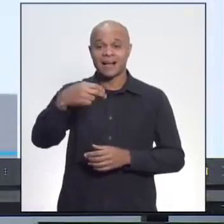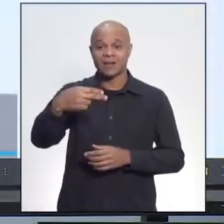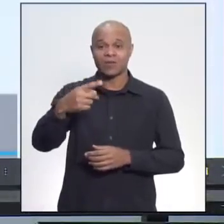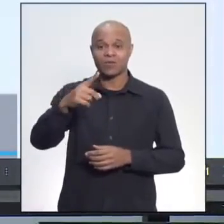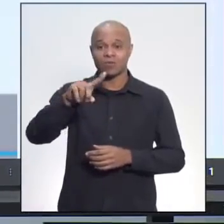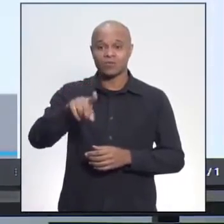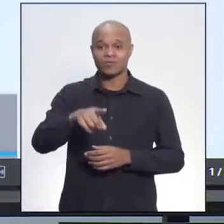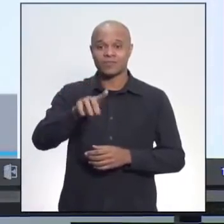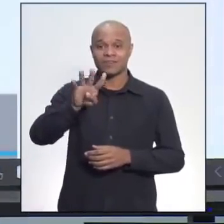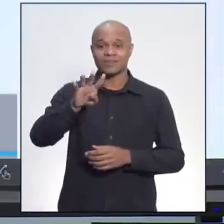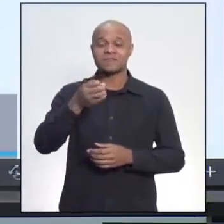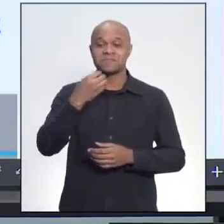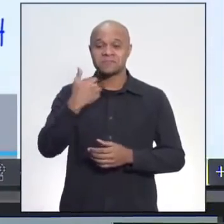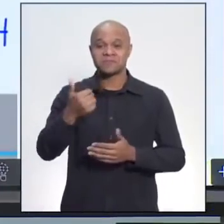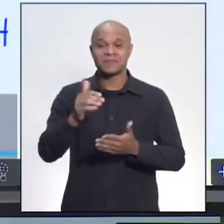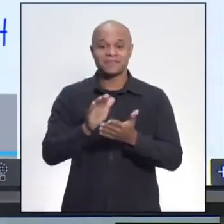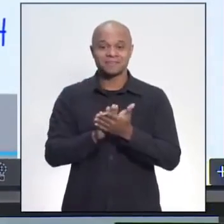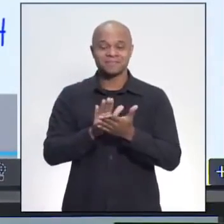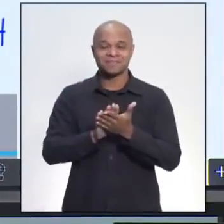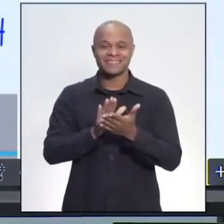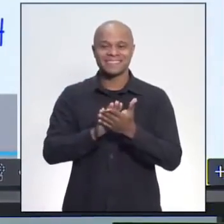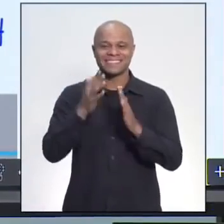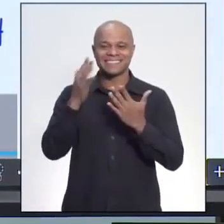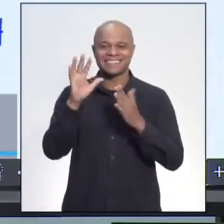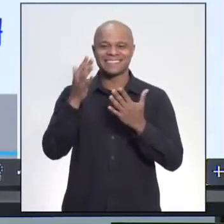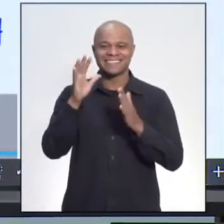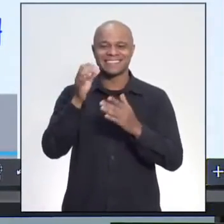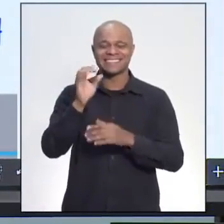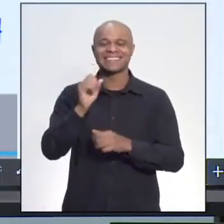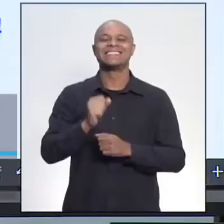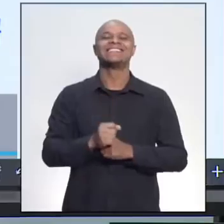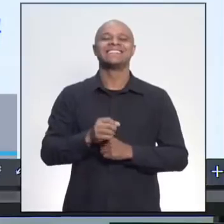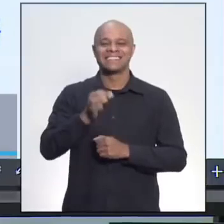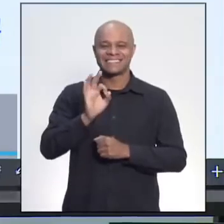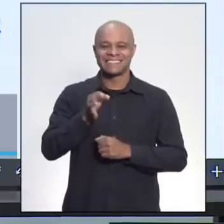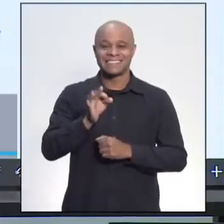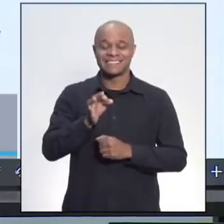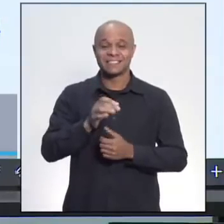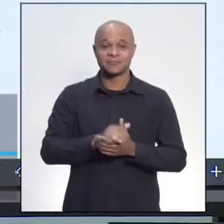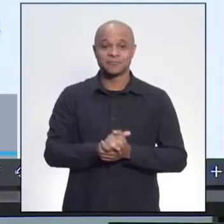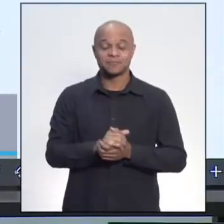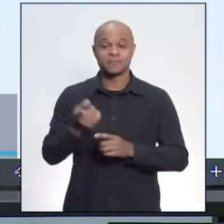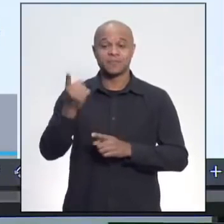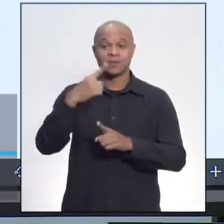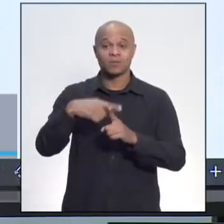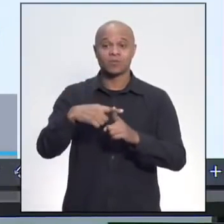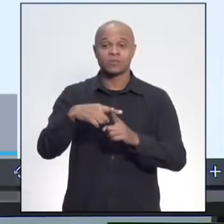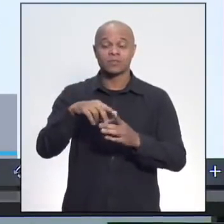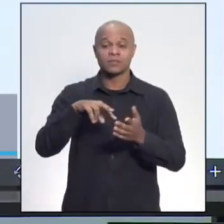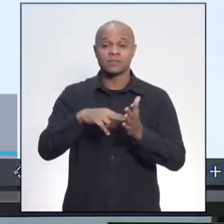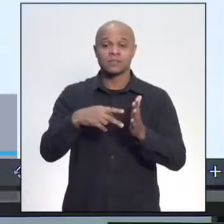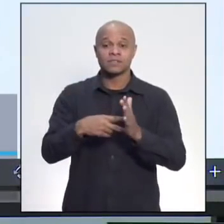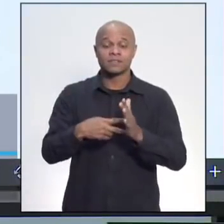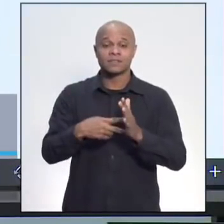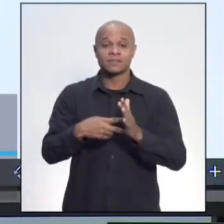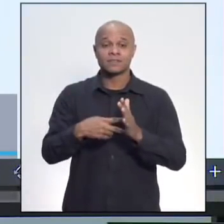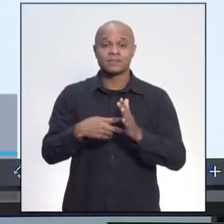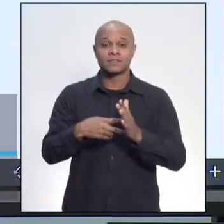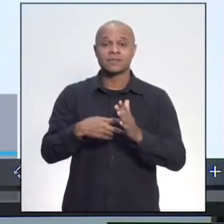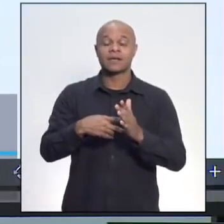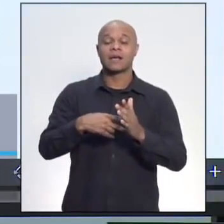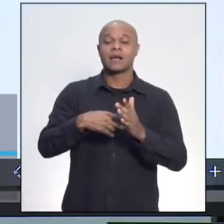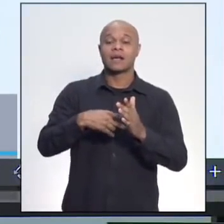1,4. Muito bem. Vocês descobriram o valor certinho. Esse A é positivo, significa que a minha função é crescente.